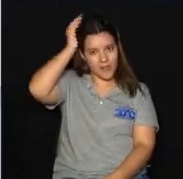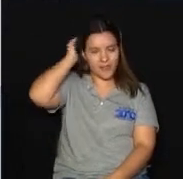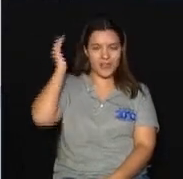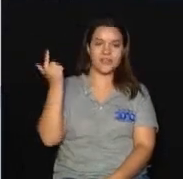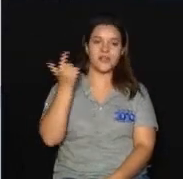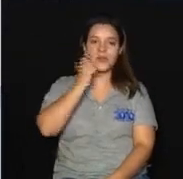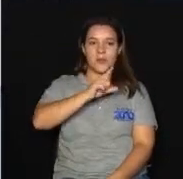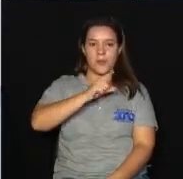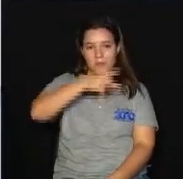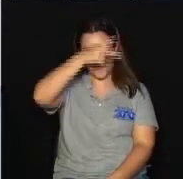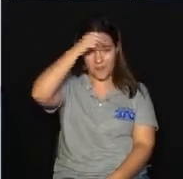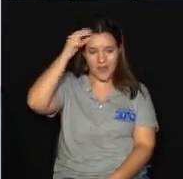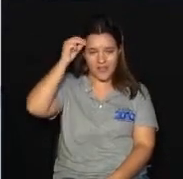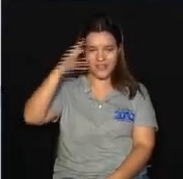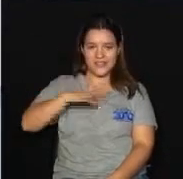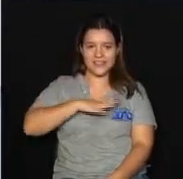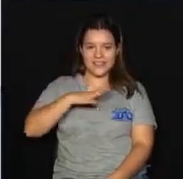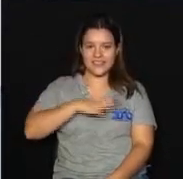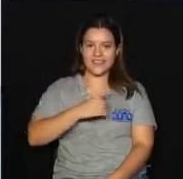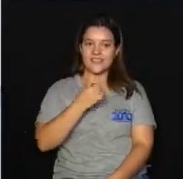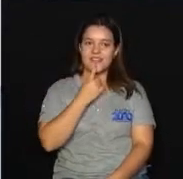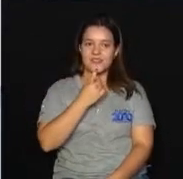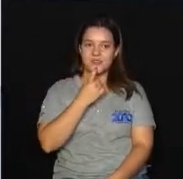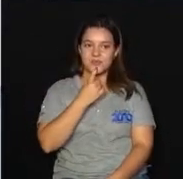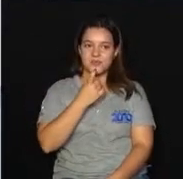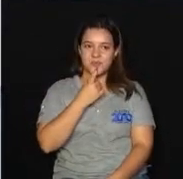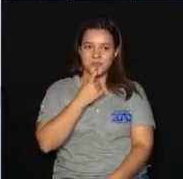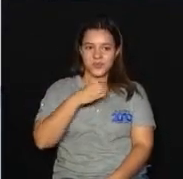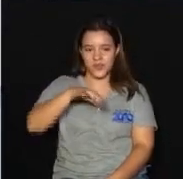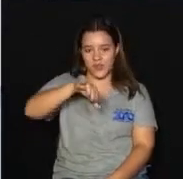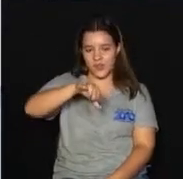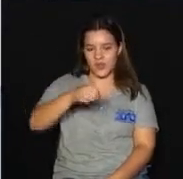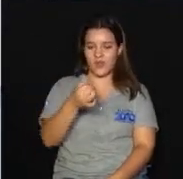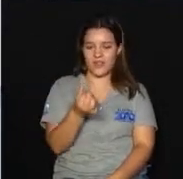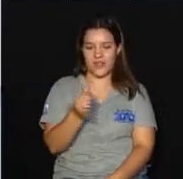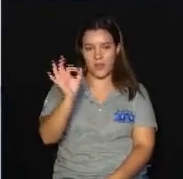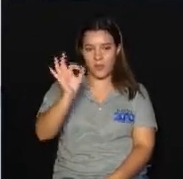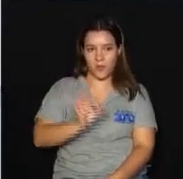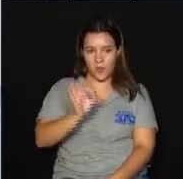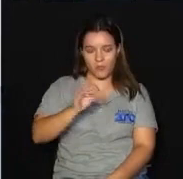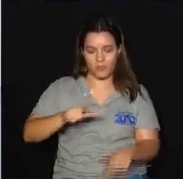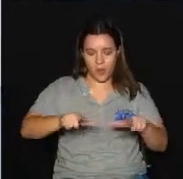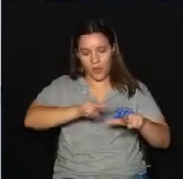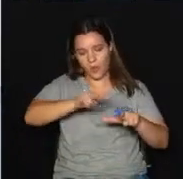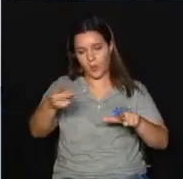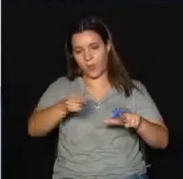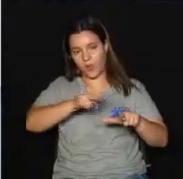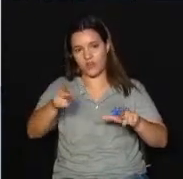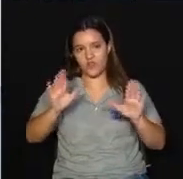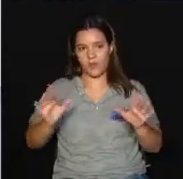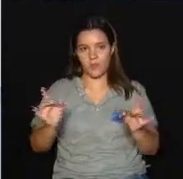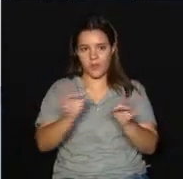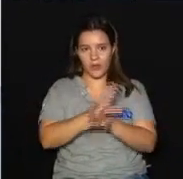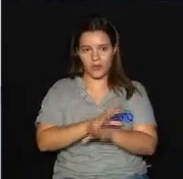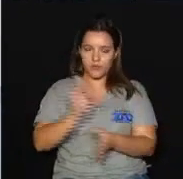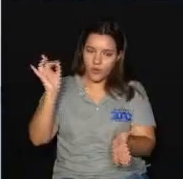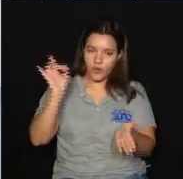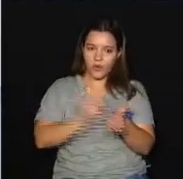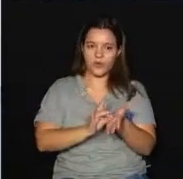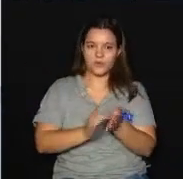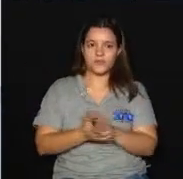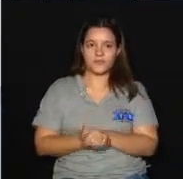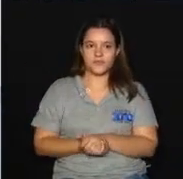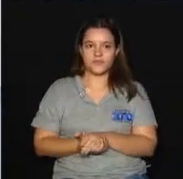eleito prefeito da cidade de Campinas, com 96% das urnas apuradas, a gente já consegue então fazer